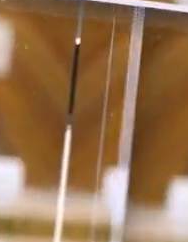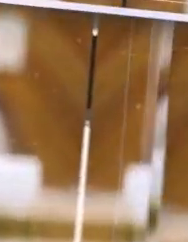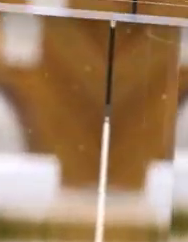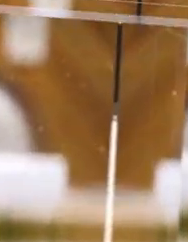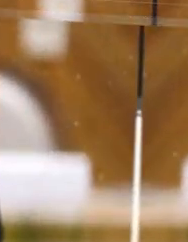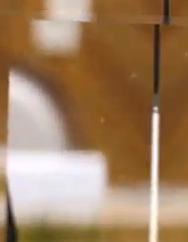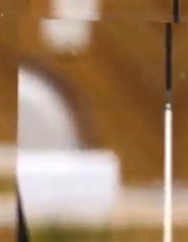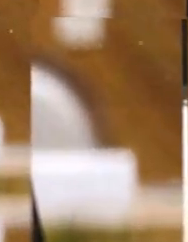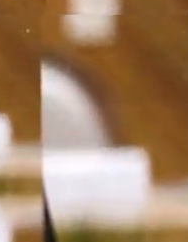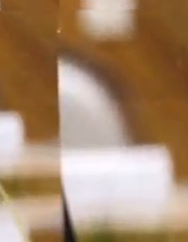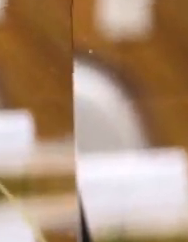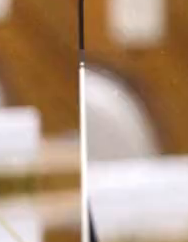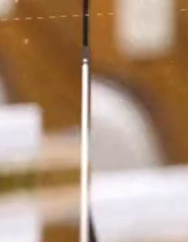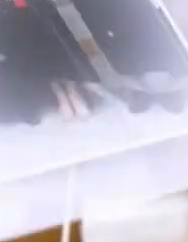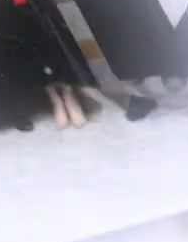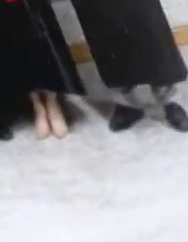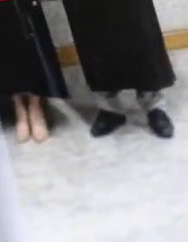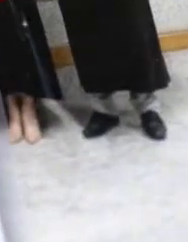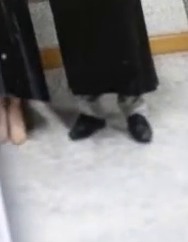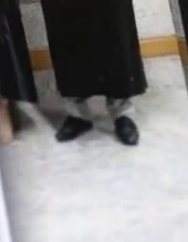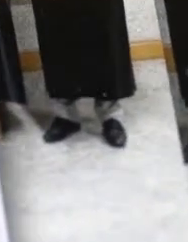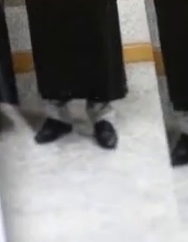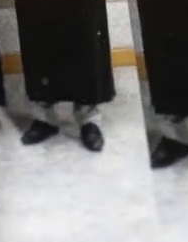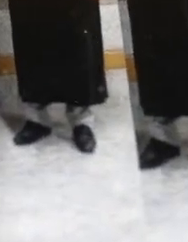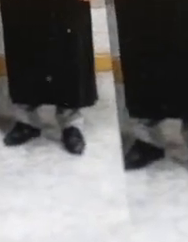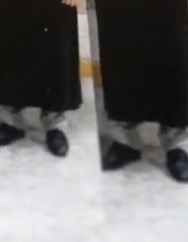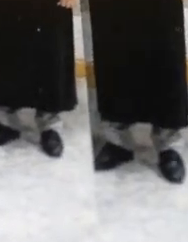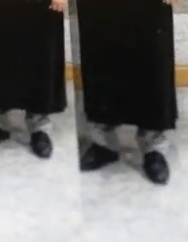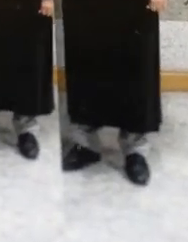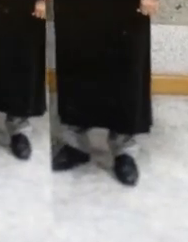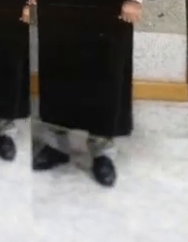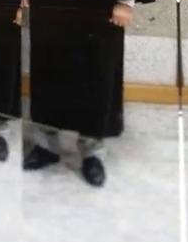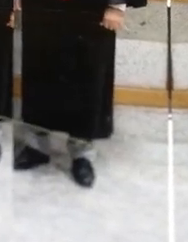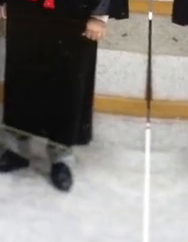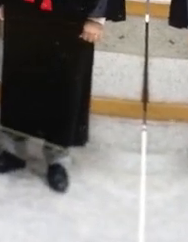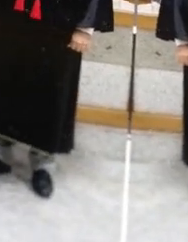Sequência de imagens do plenário Tribunal Regional Eleitoral do Pará e seus magistrados.